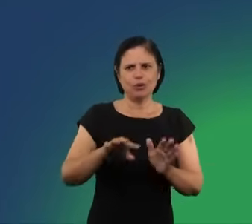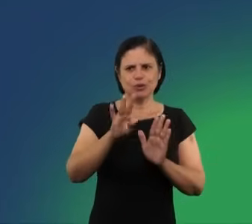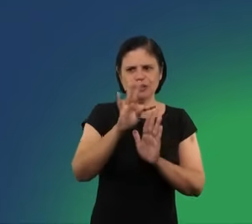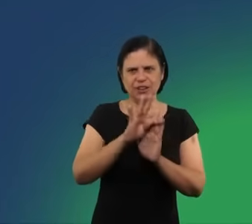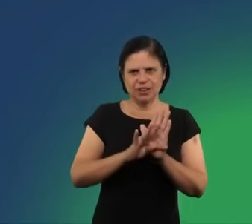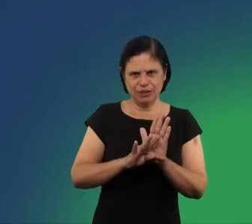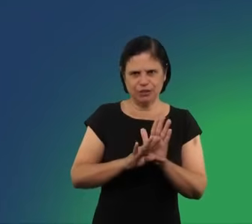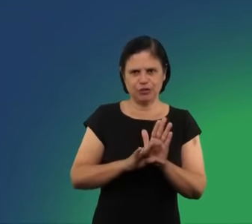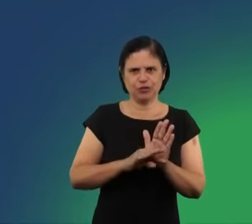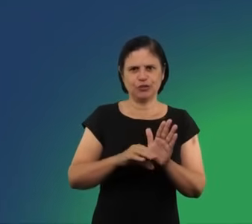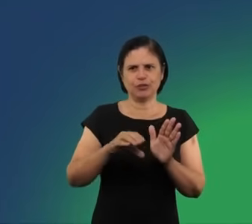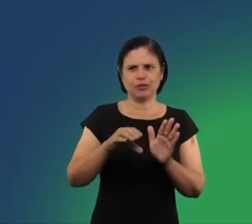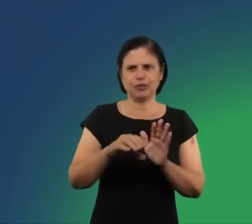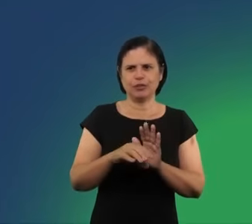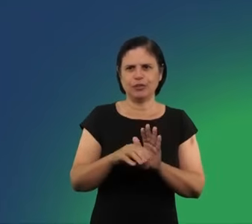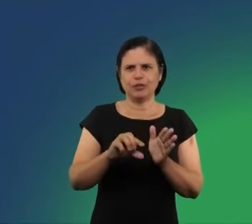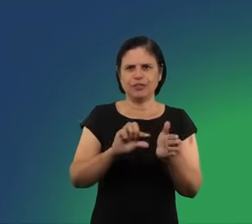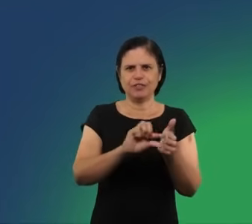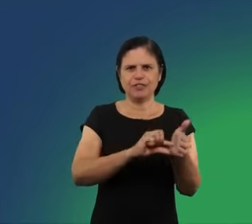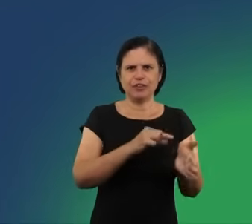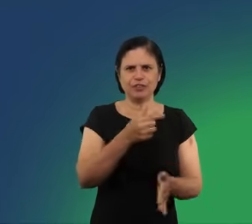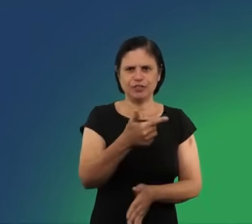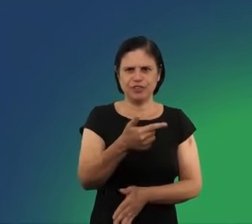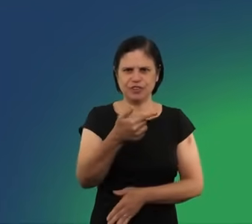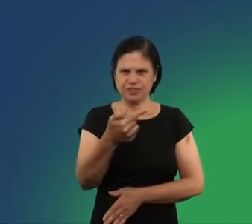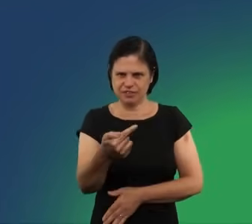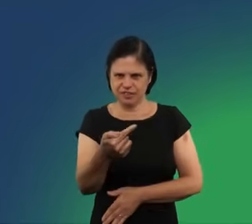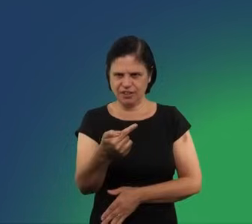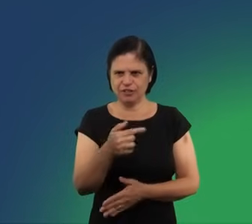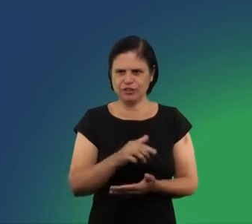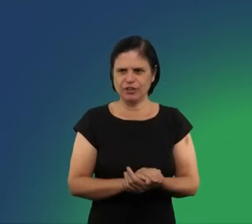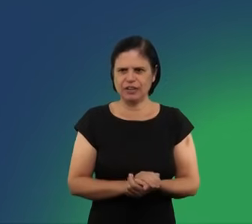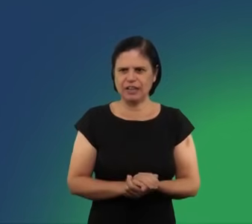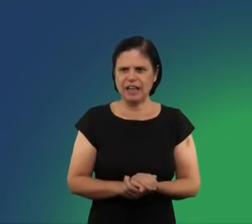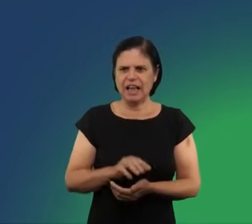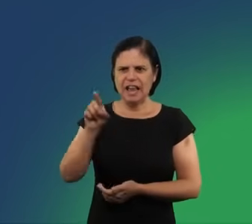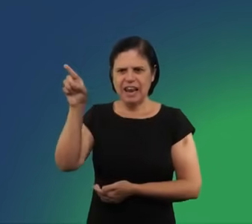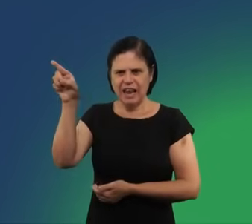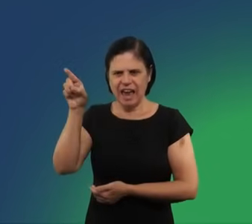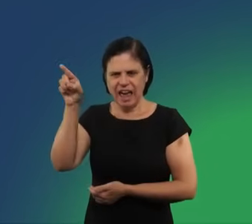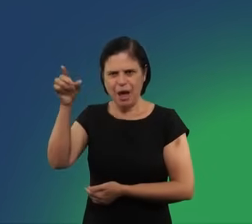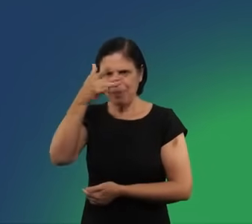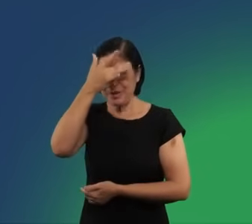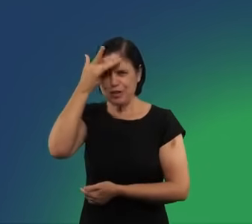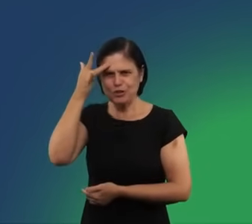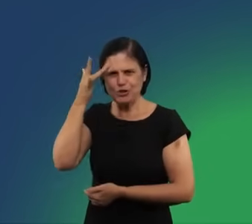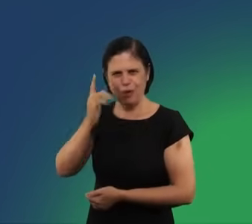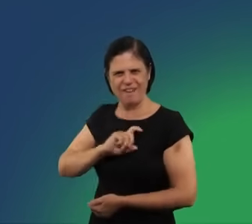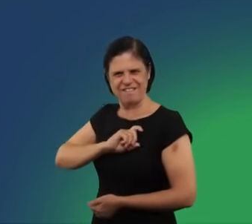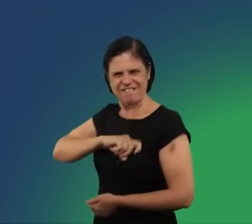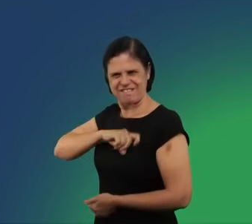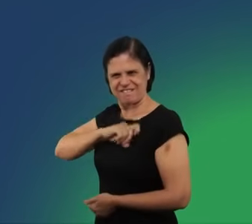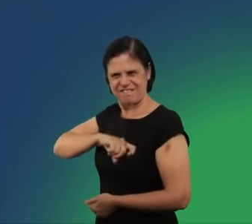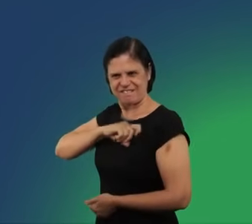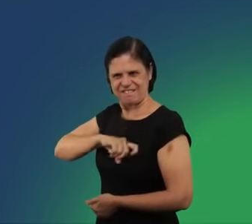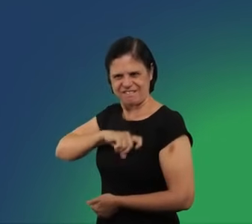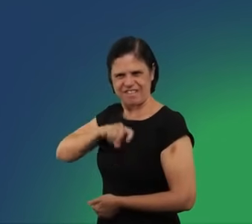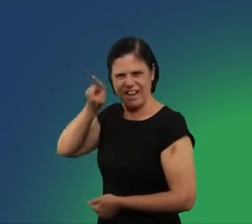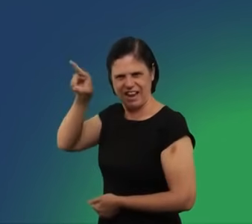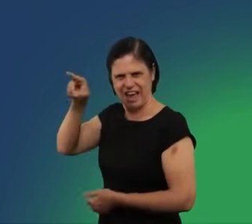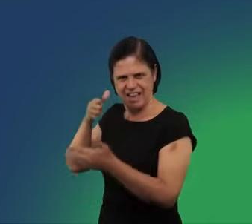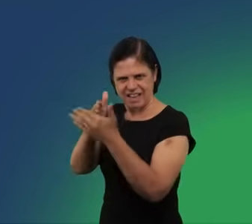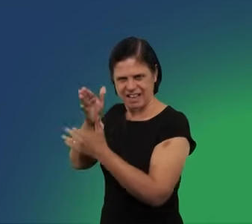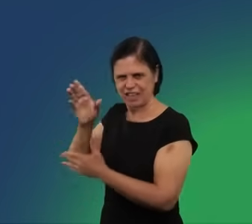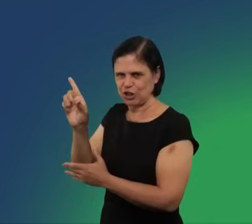21, 27, e não entrará nela coisa alguma que contamine e